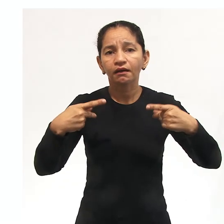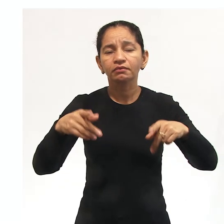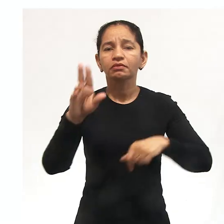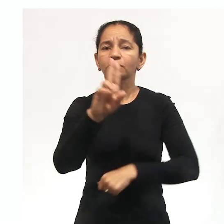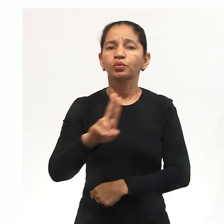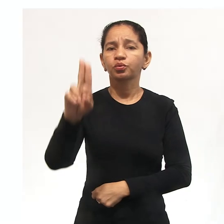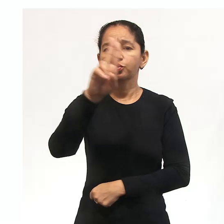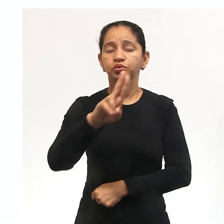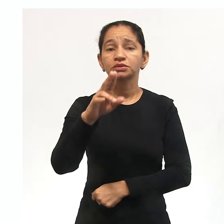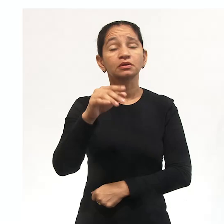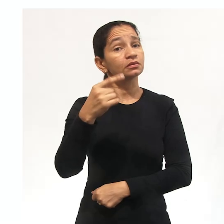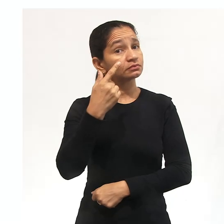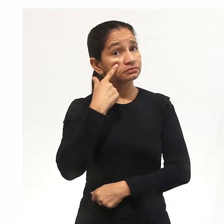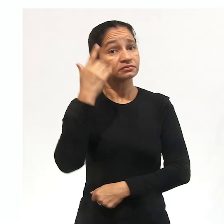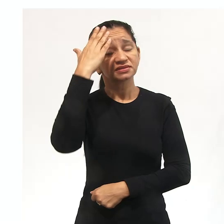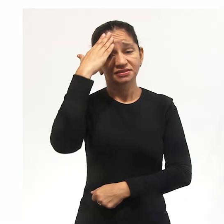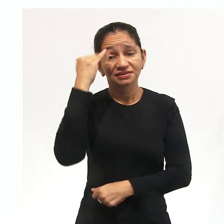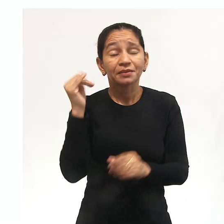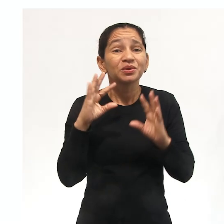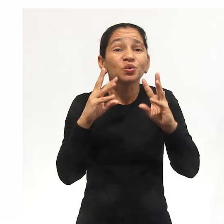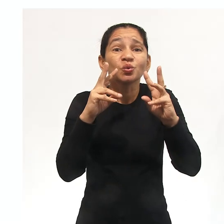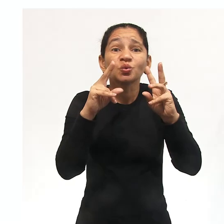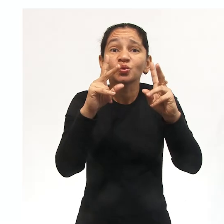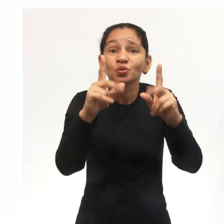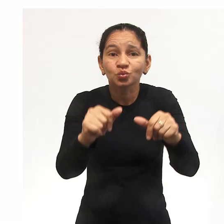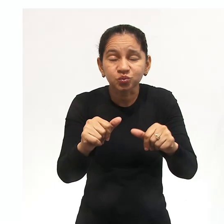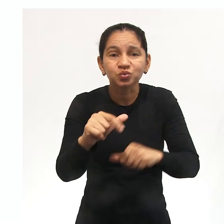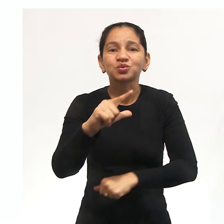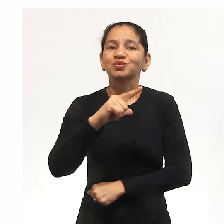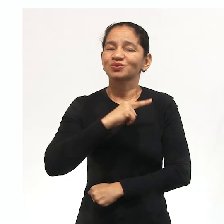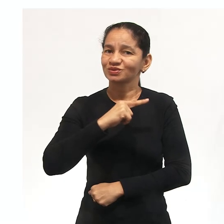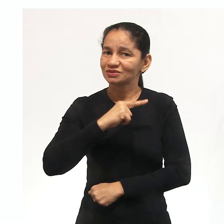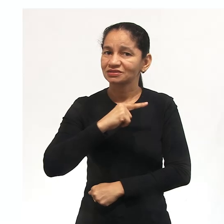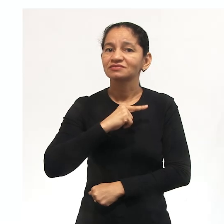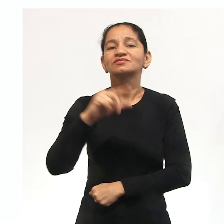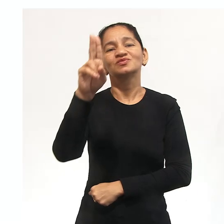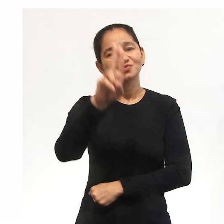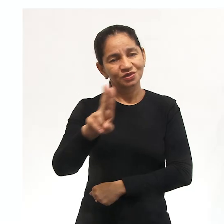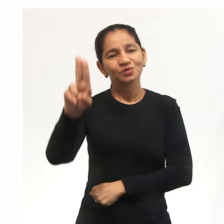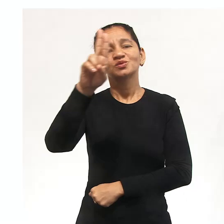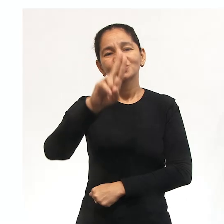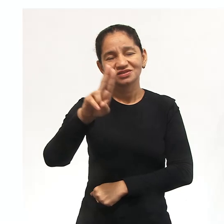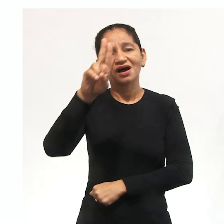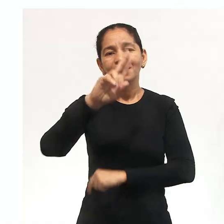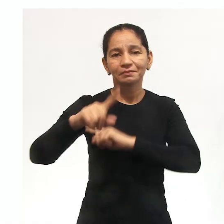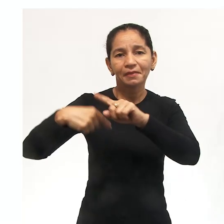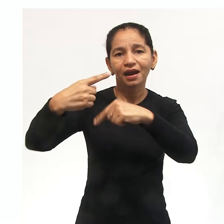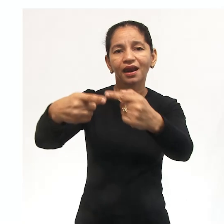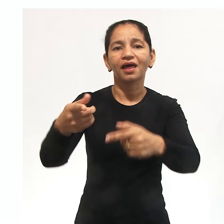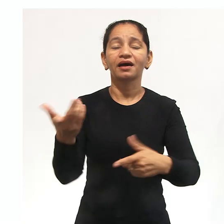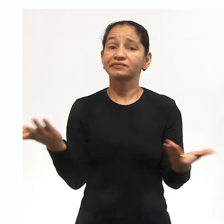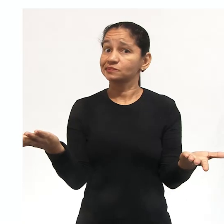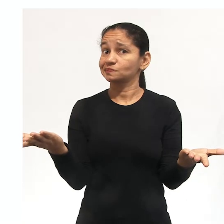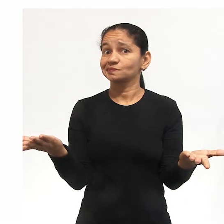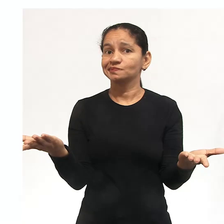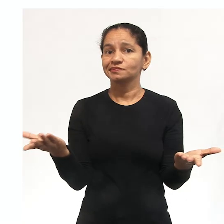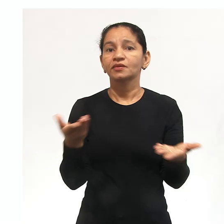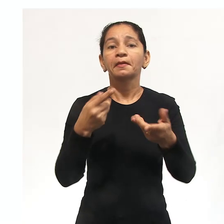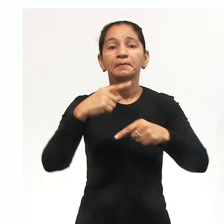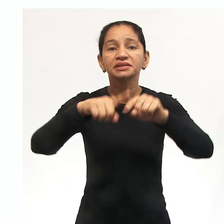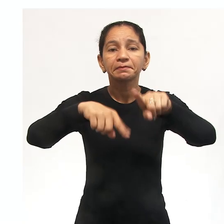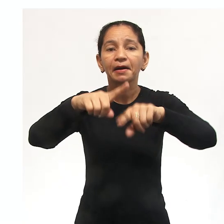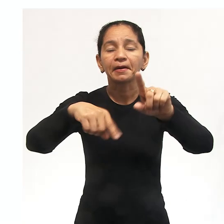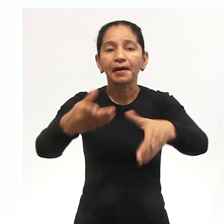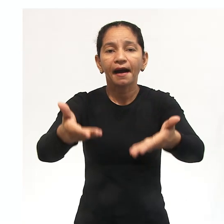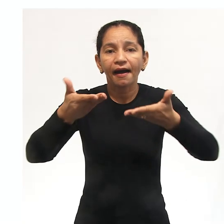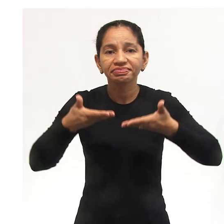solução mais adequada para o caso, não é isso? Quando nós falamos de TR, nós estamos falando de todas as regras que lá no final vão ser